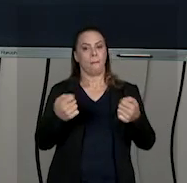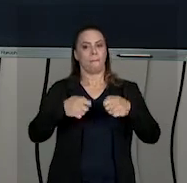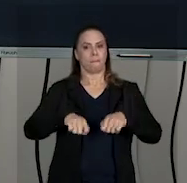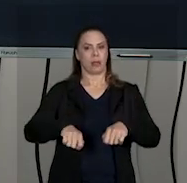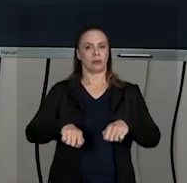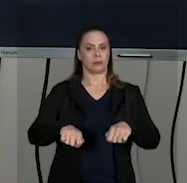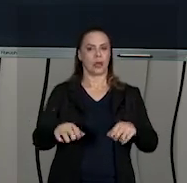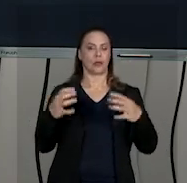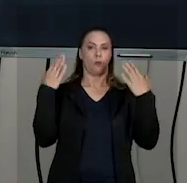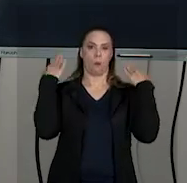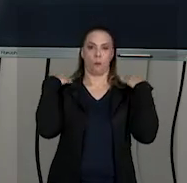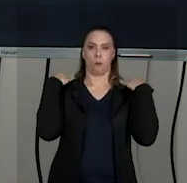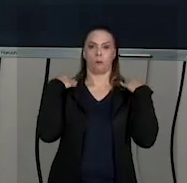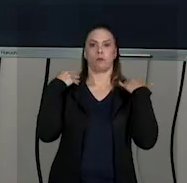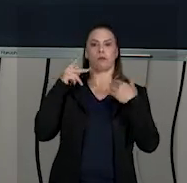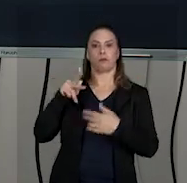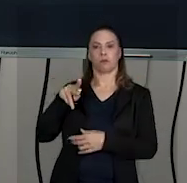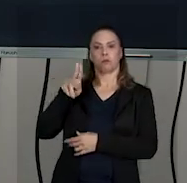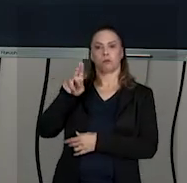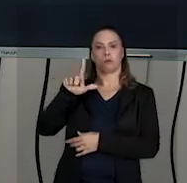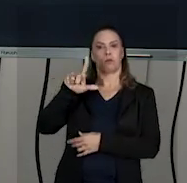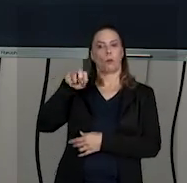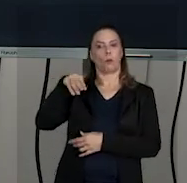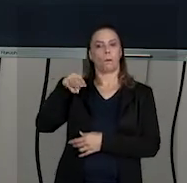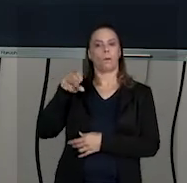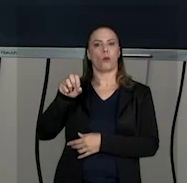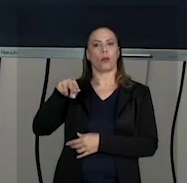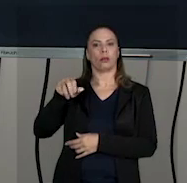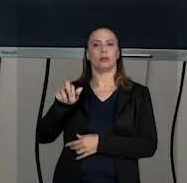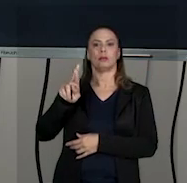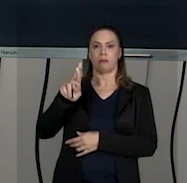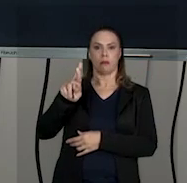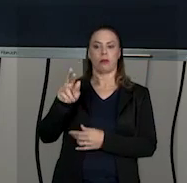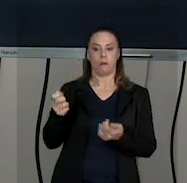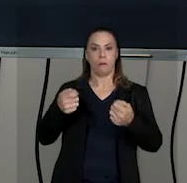ela consegue ficar mais tempo